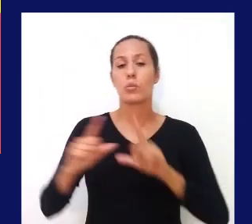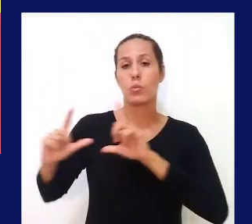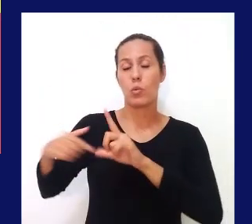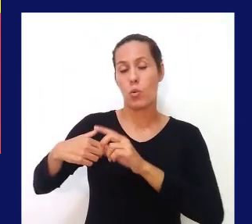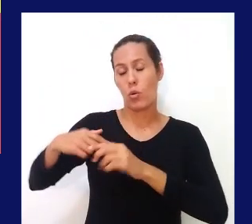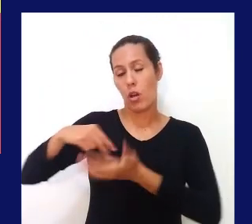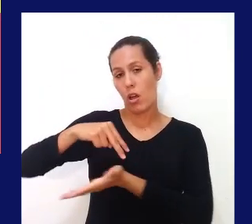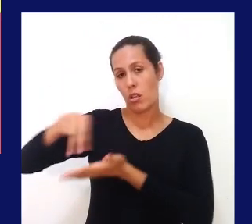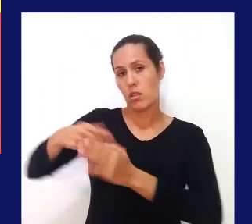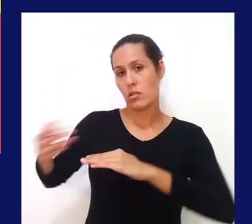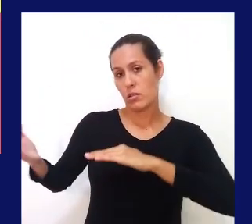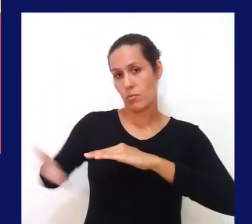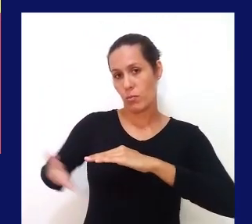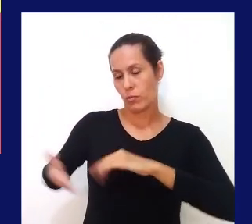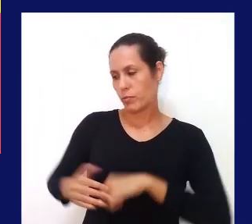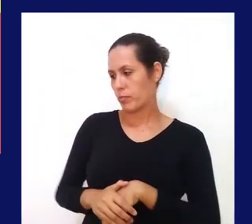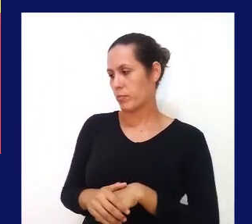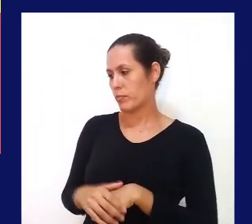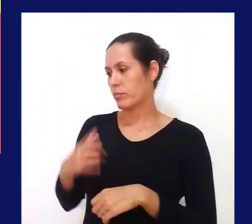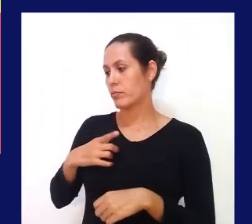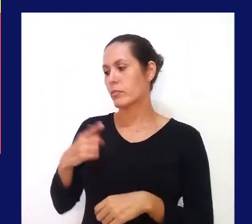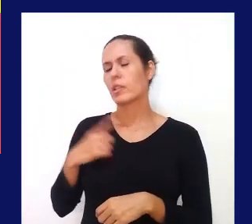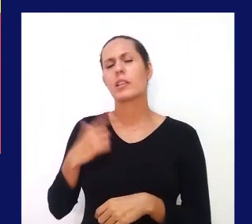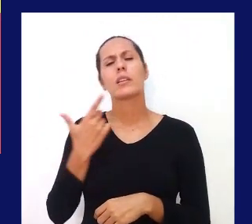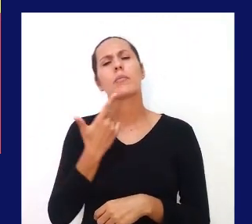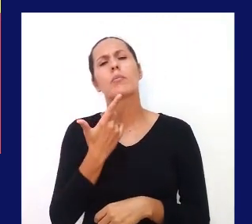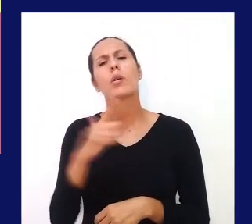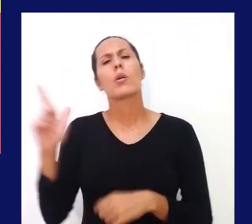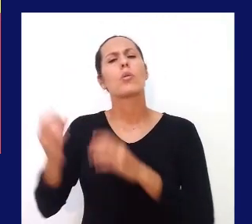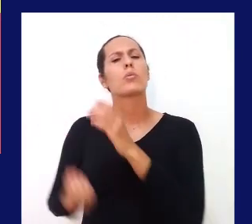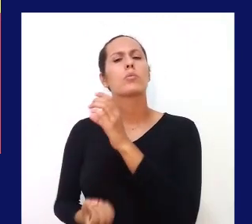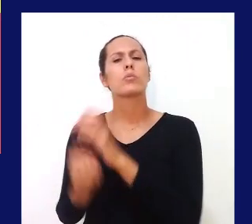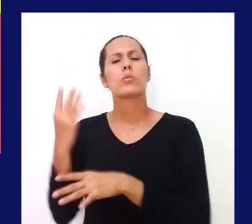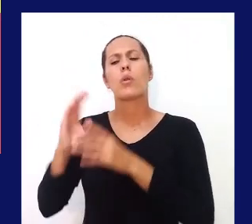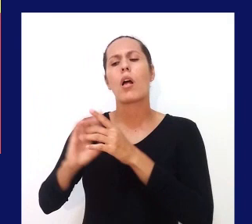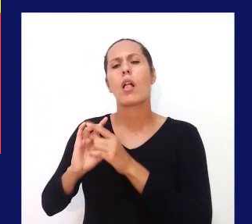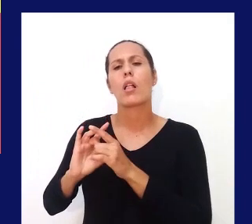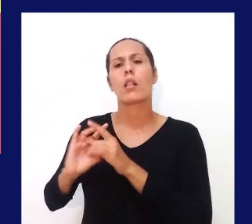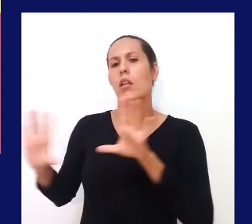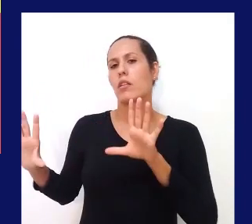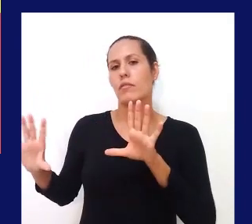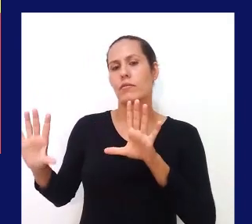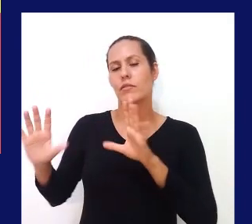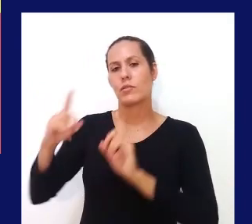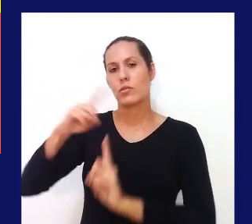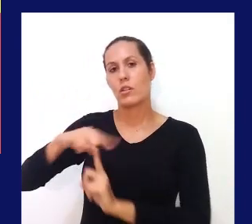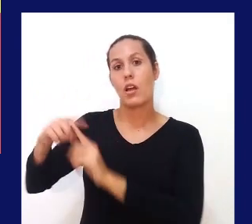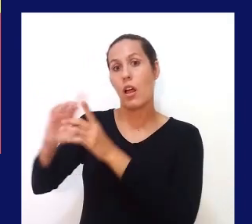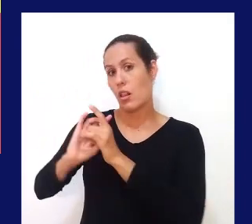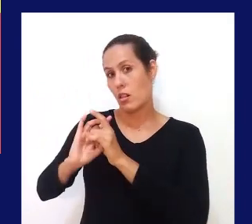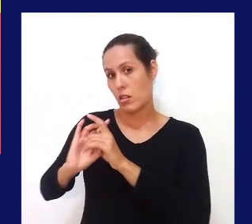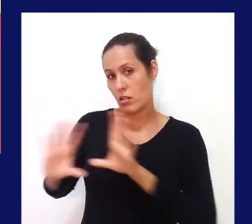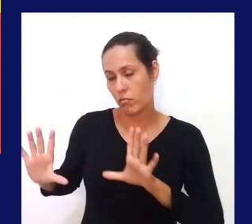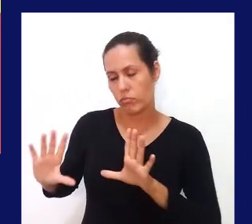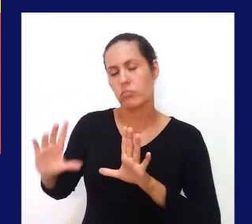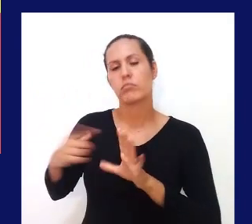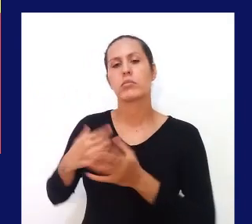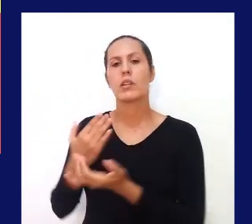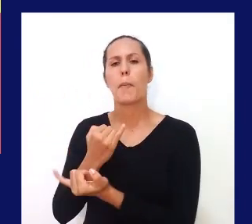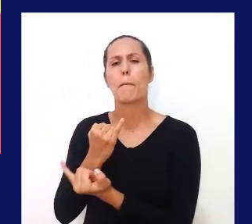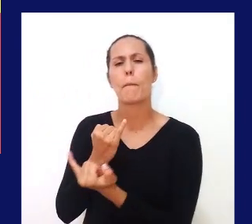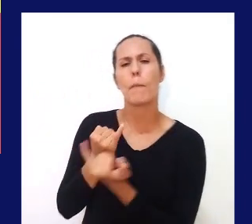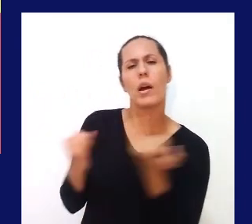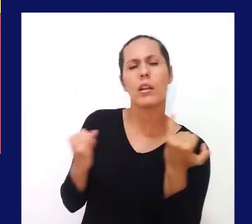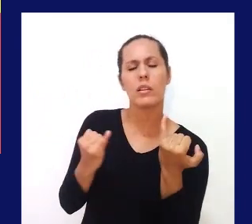moderna. No final do século XIX, surge um estilo mais livre. Ele tem algumas ações